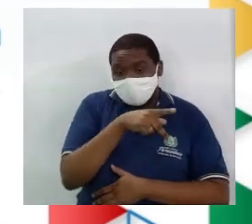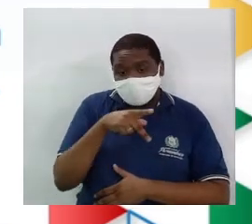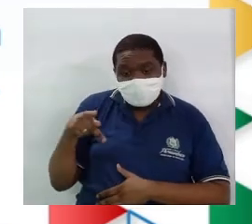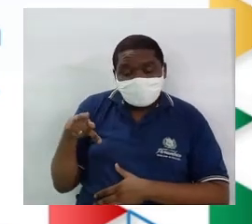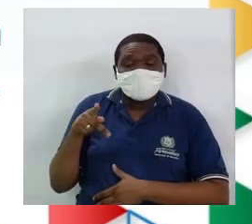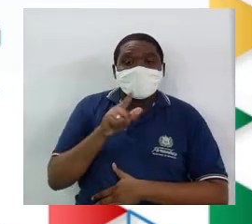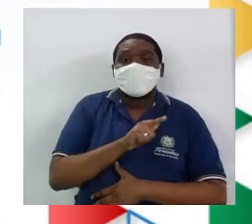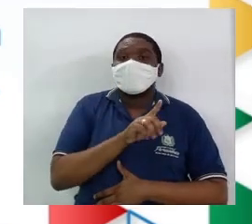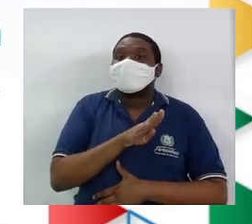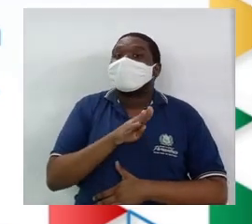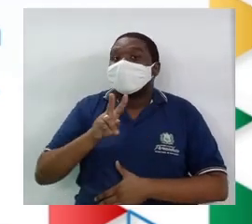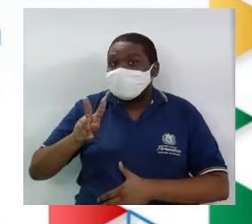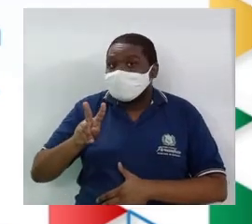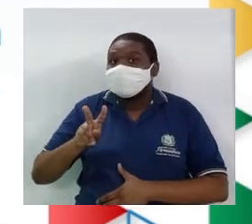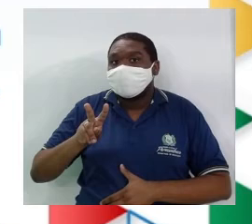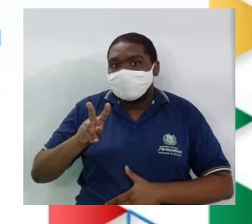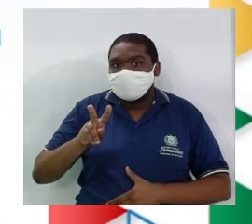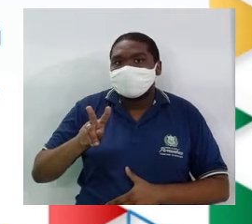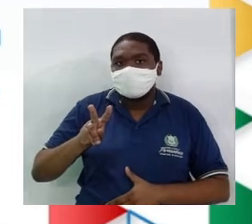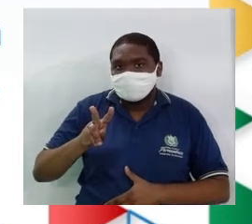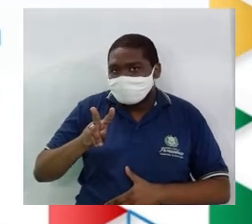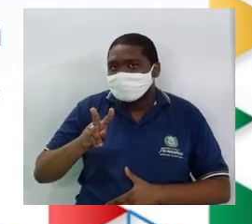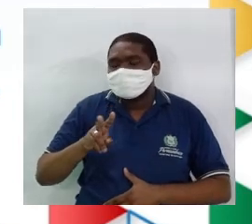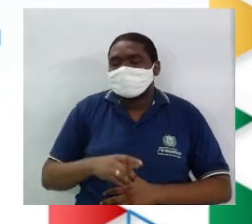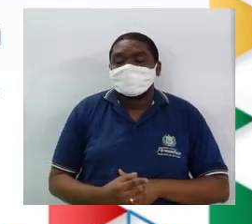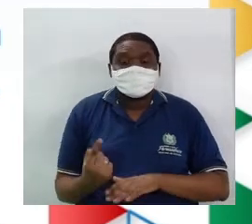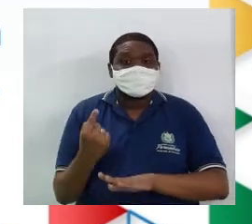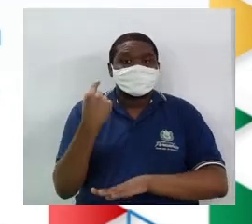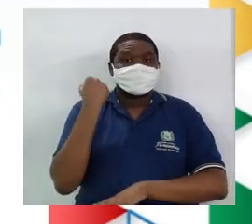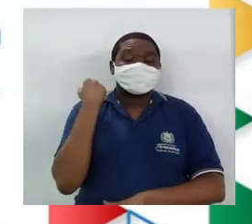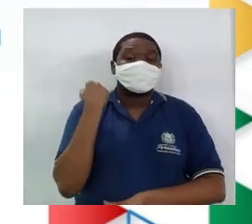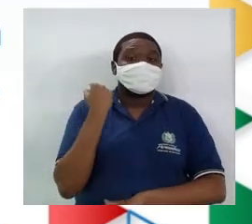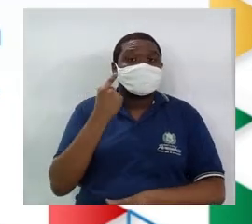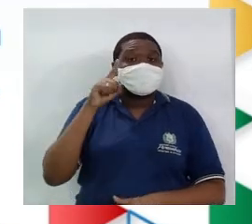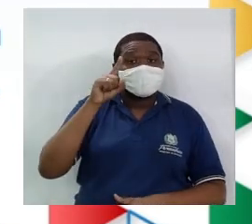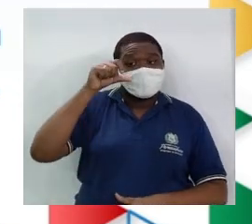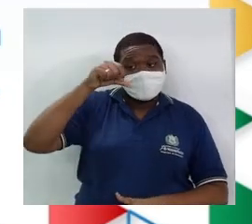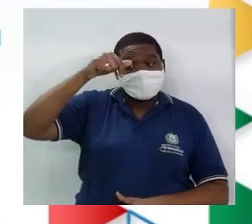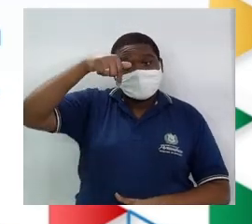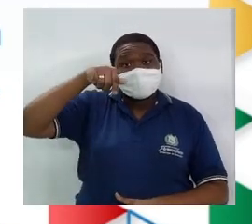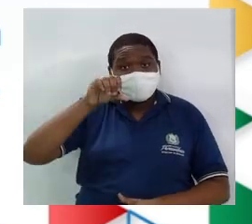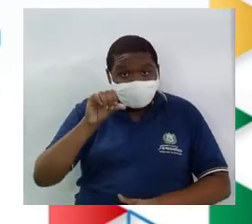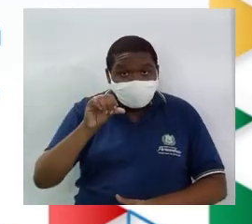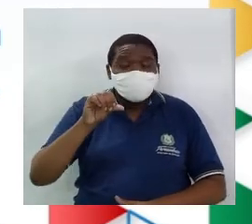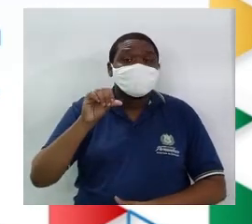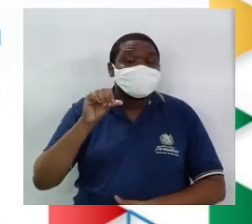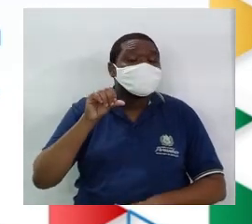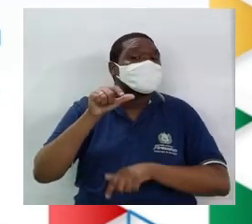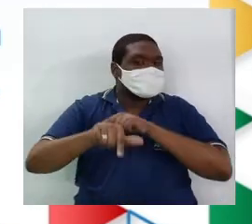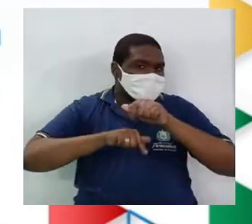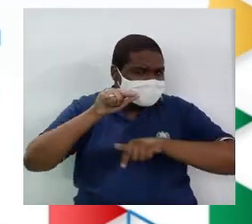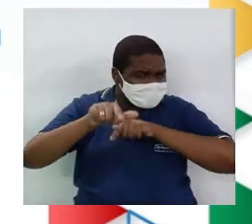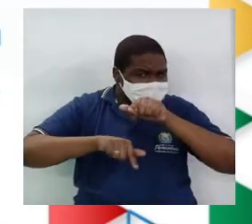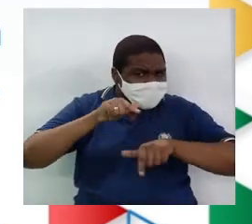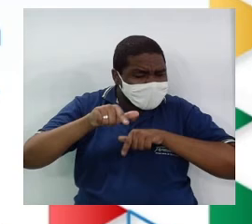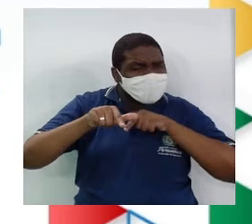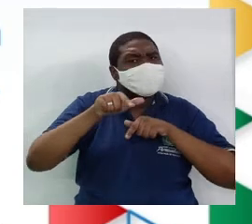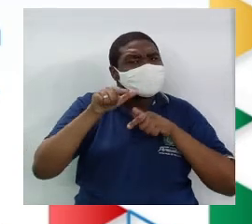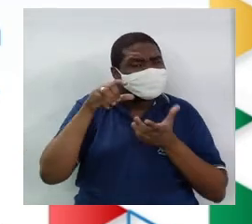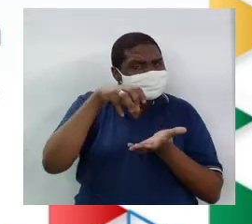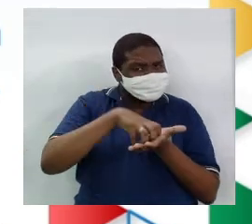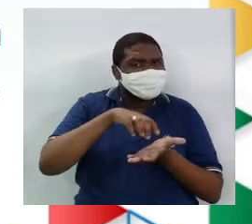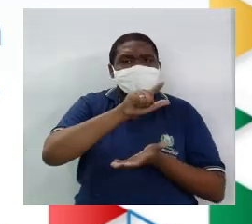da Legião da Boa Vontade, desde 1979. Atuando nesta